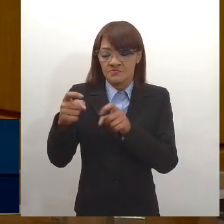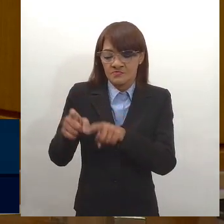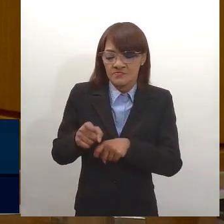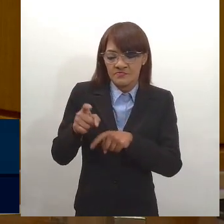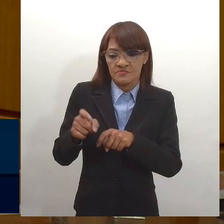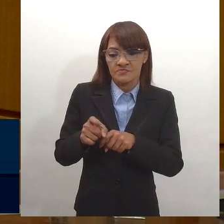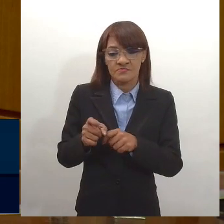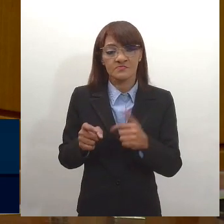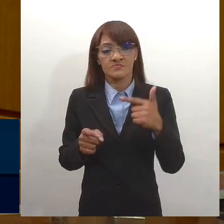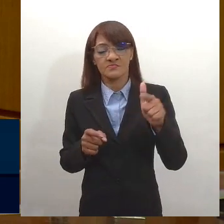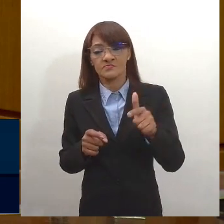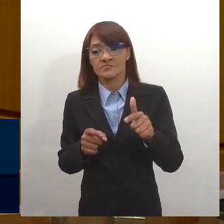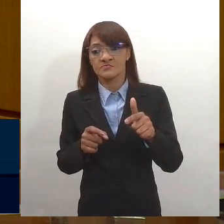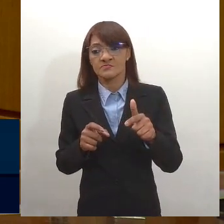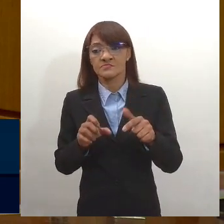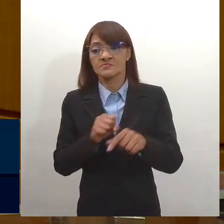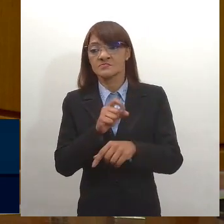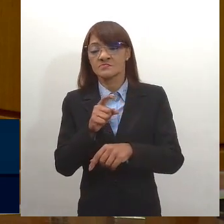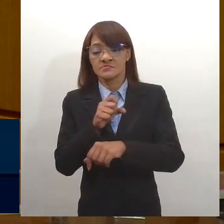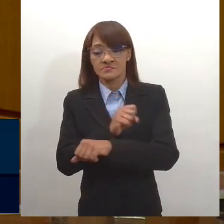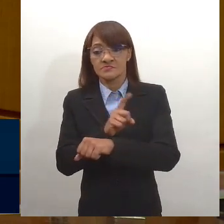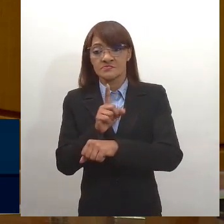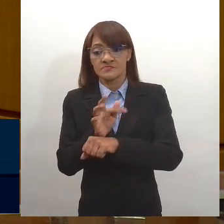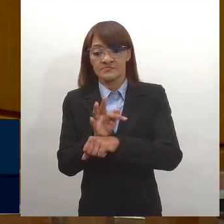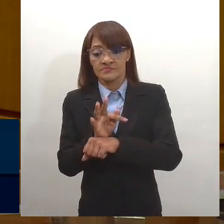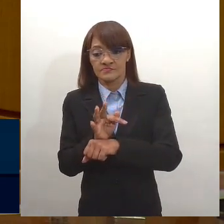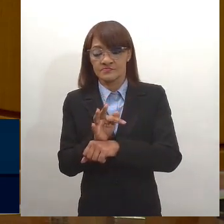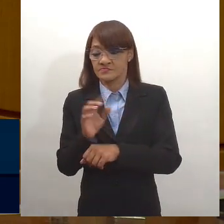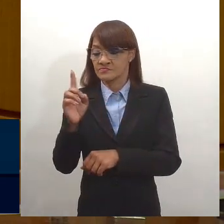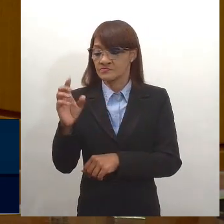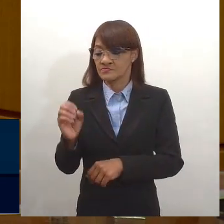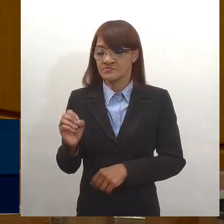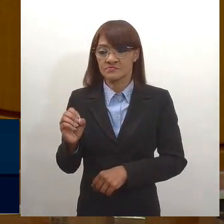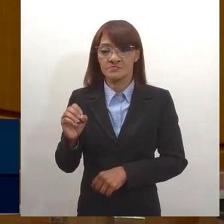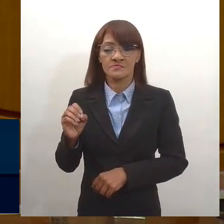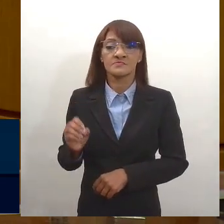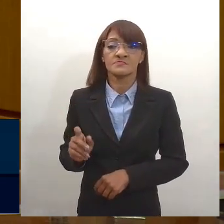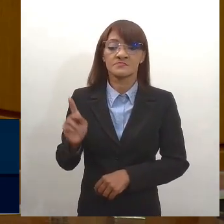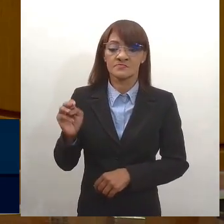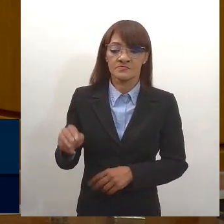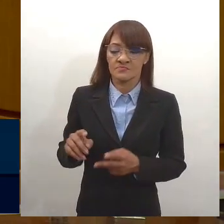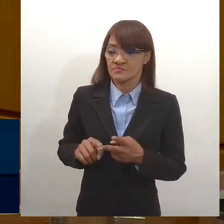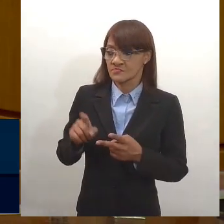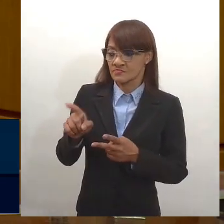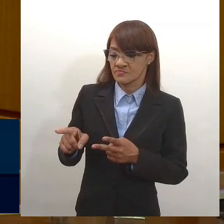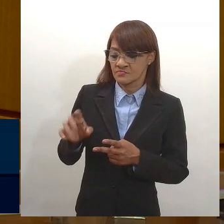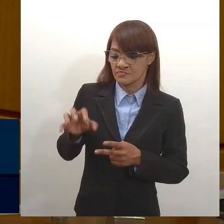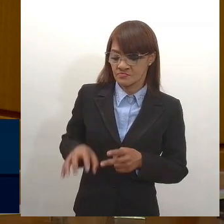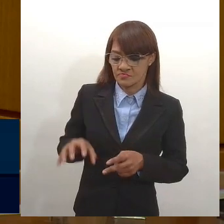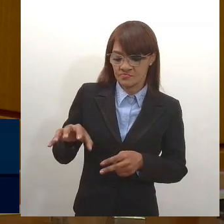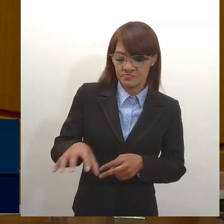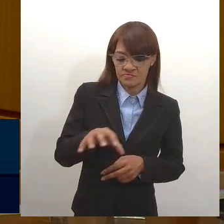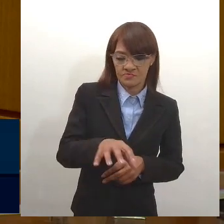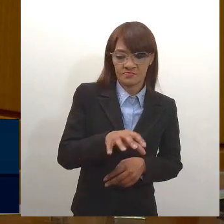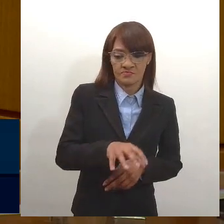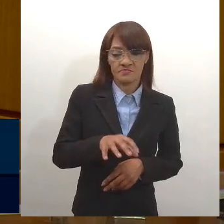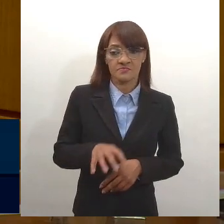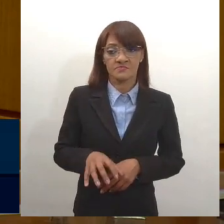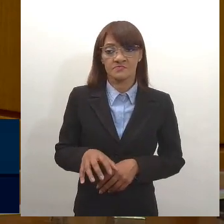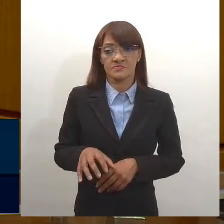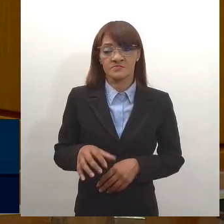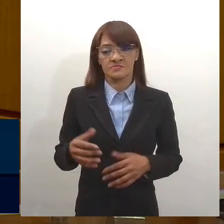um povoado do São Francisco, a 6, a 4, a 5 quilômetros. E não é possível que nós não tenhamos